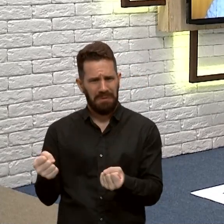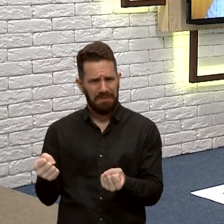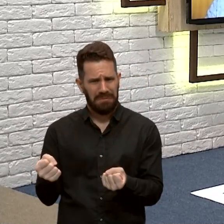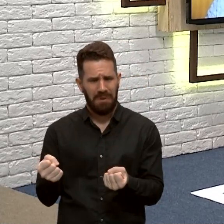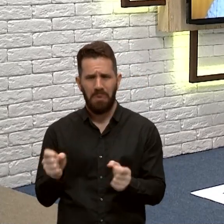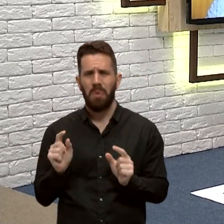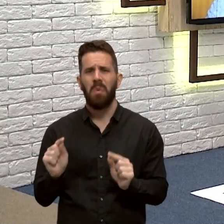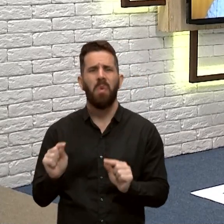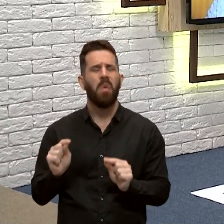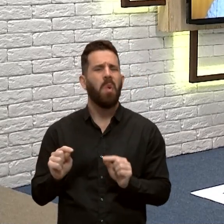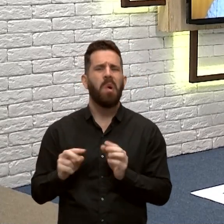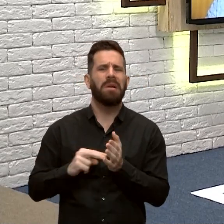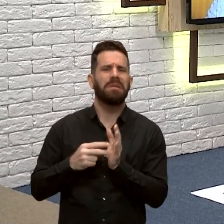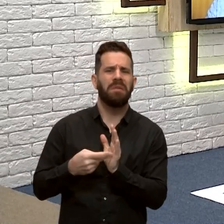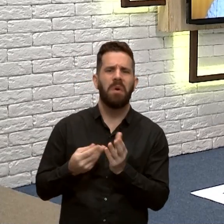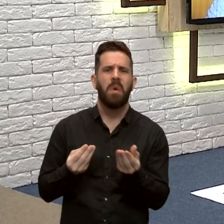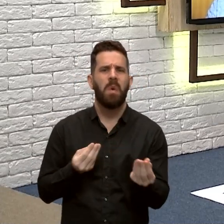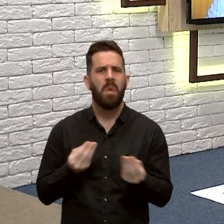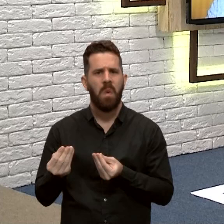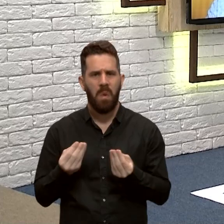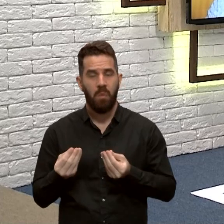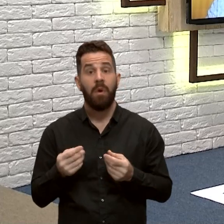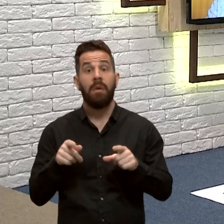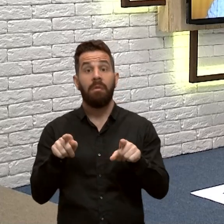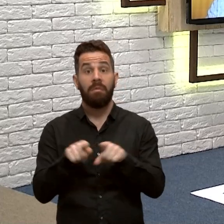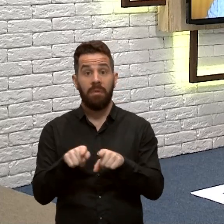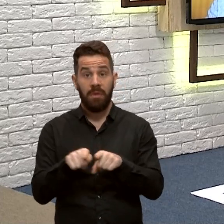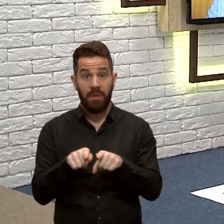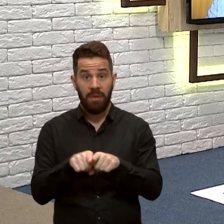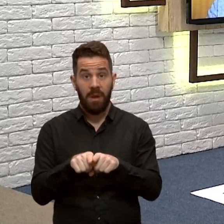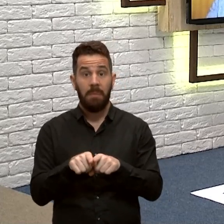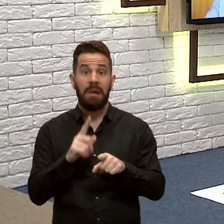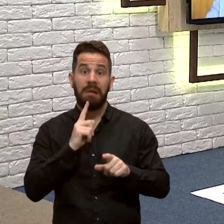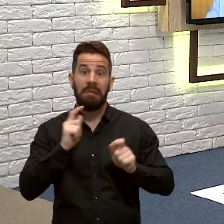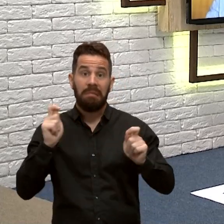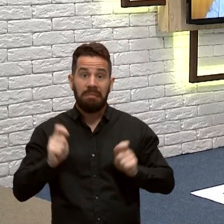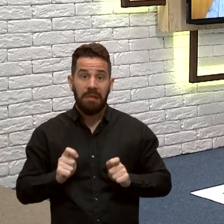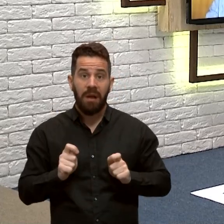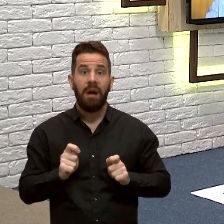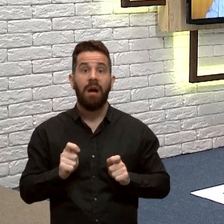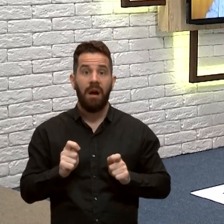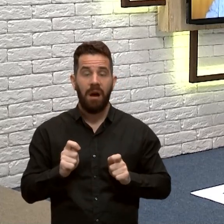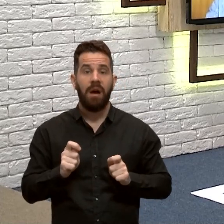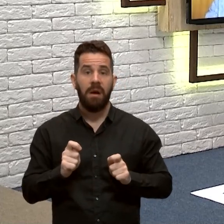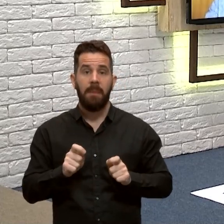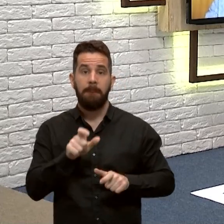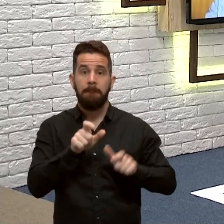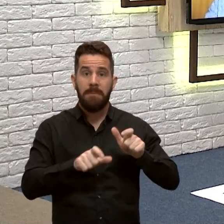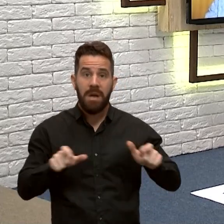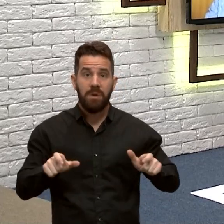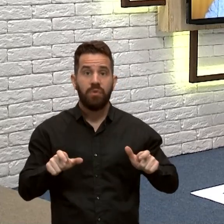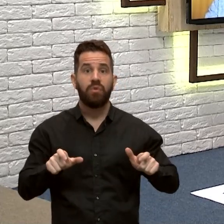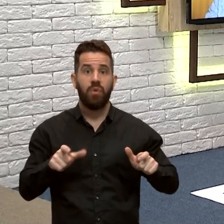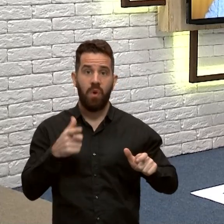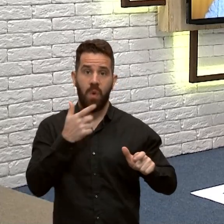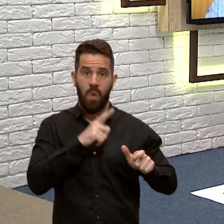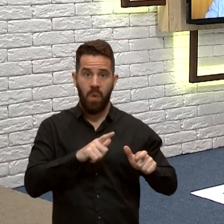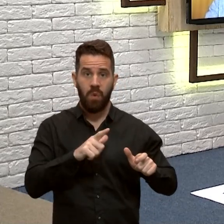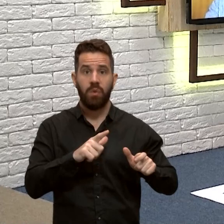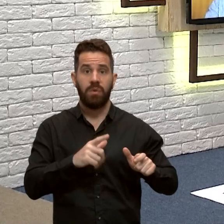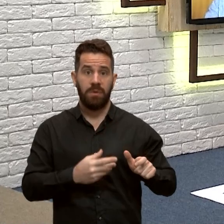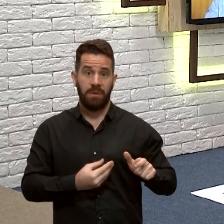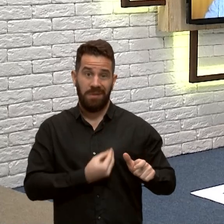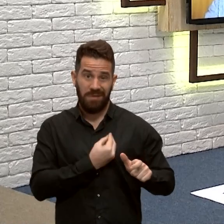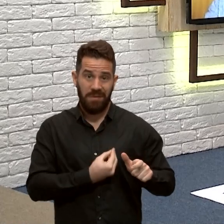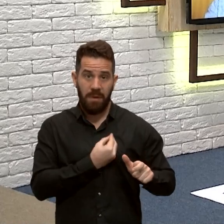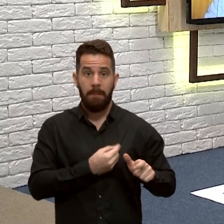e também como capacitar essas pessoas, né, de que forma capacitar essas pessoas para que essa rede seja